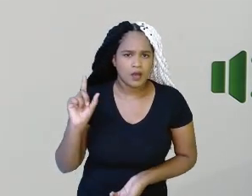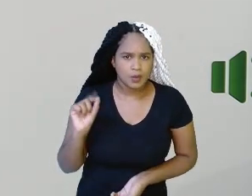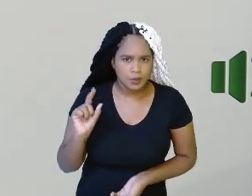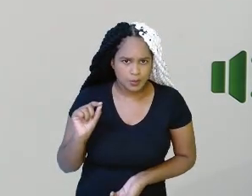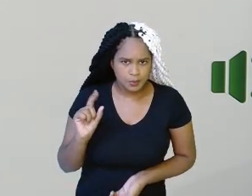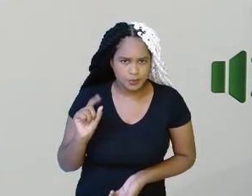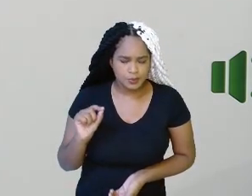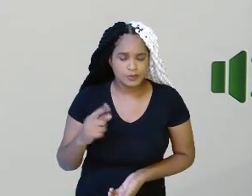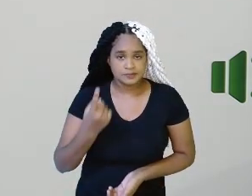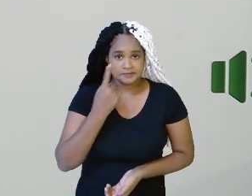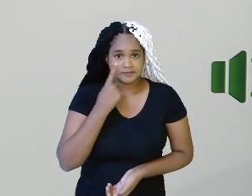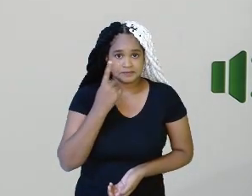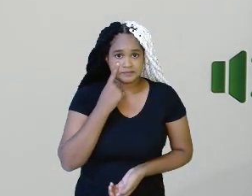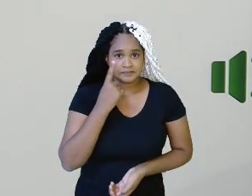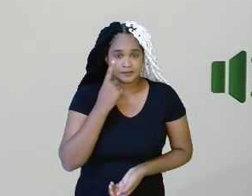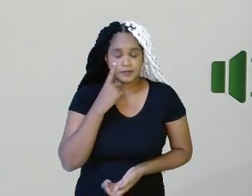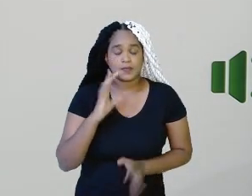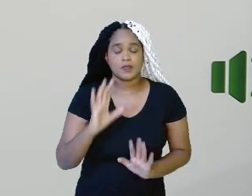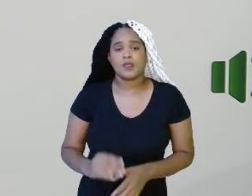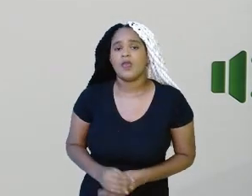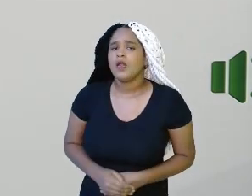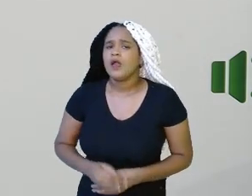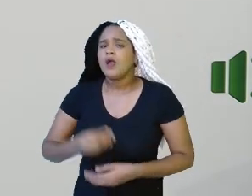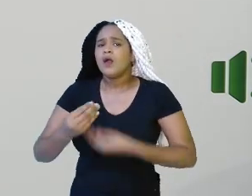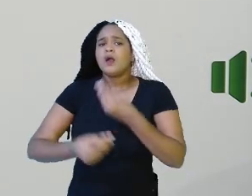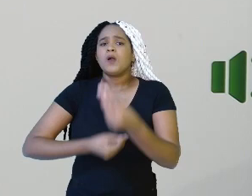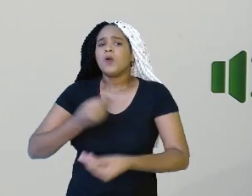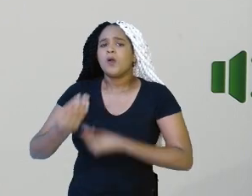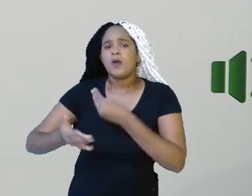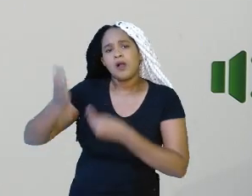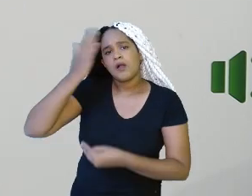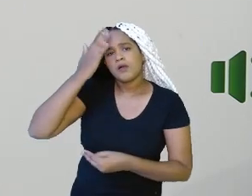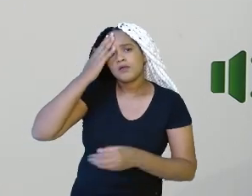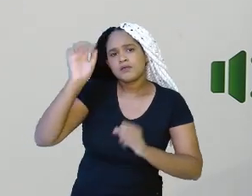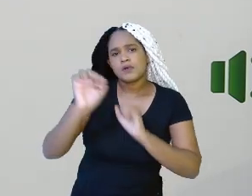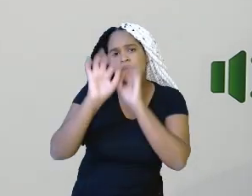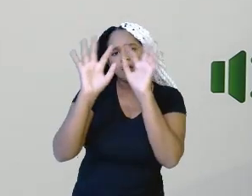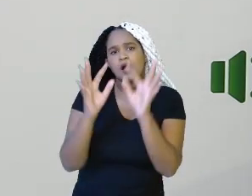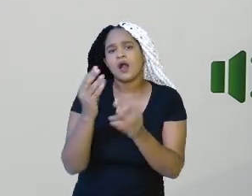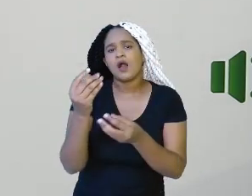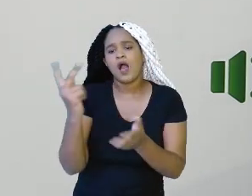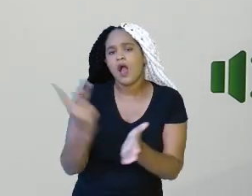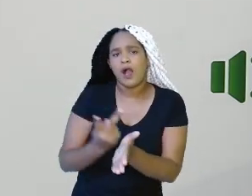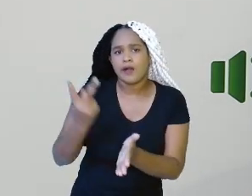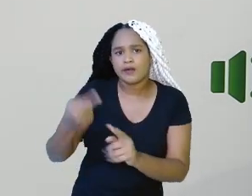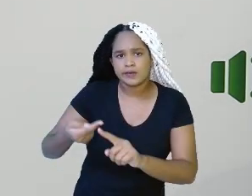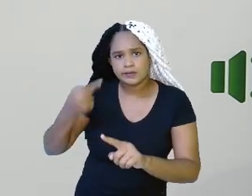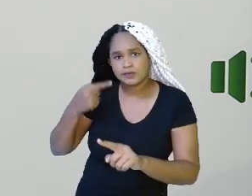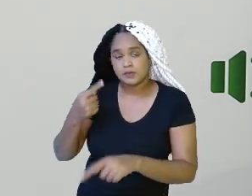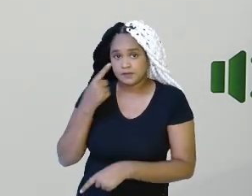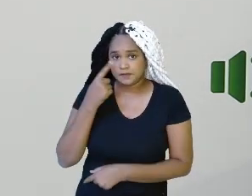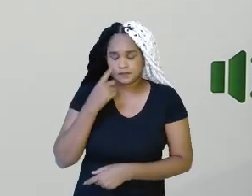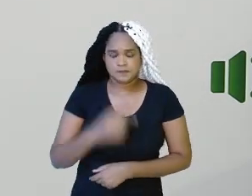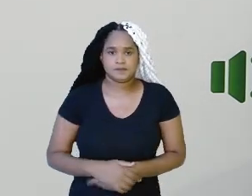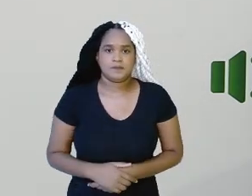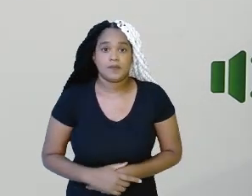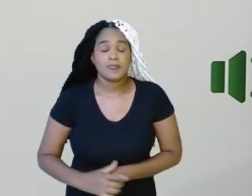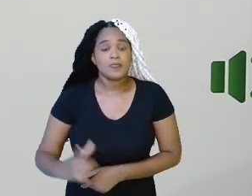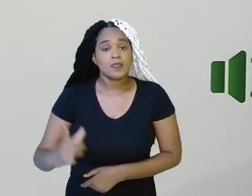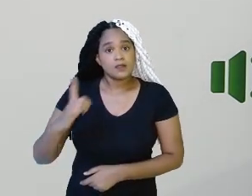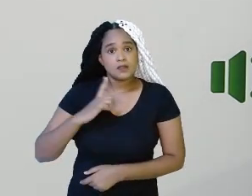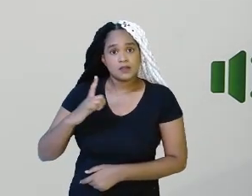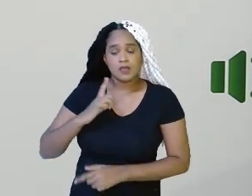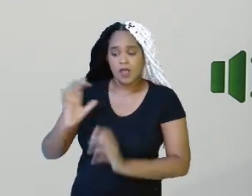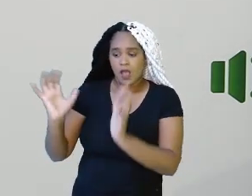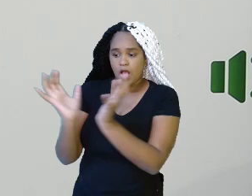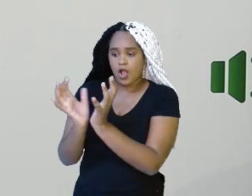Como é que a gente sabe como tudo isso aconteceu? Ora, Quando viam esquadras de